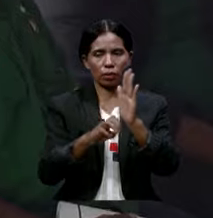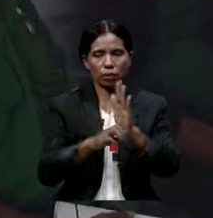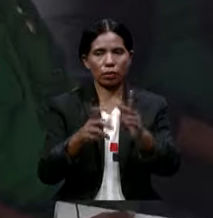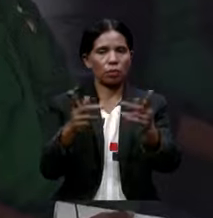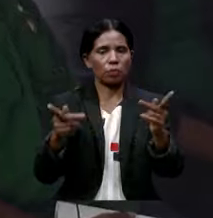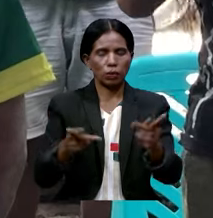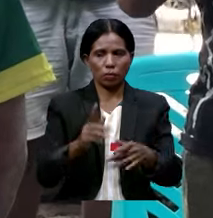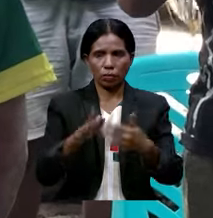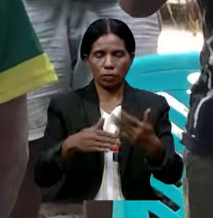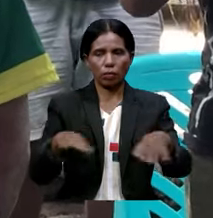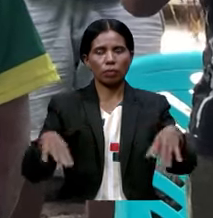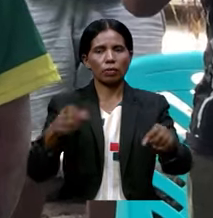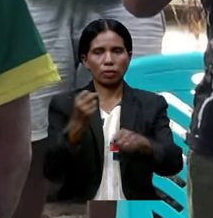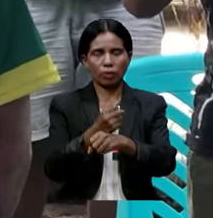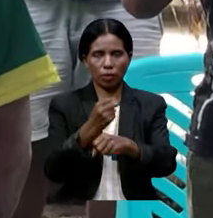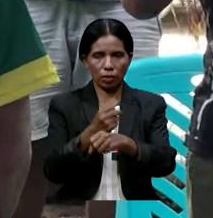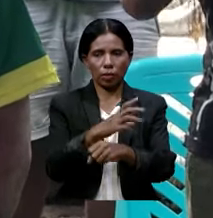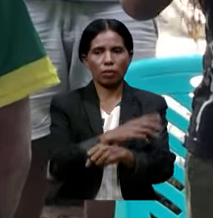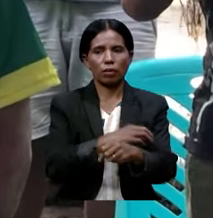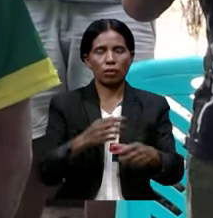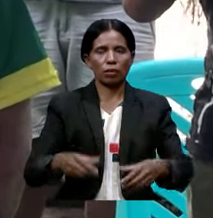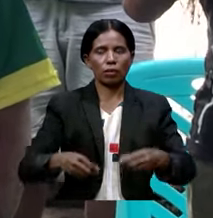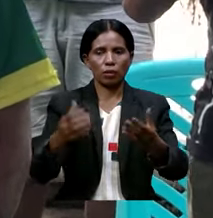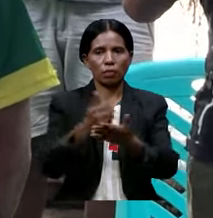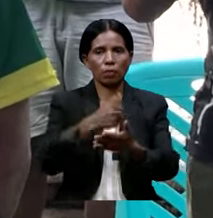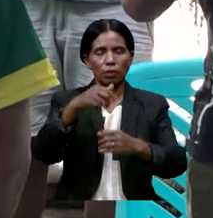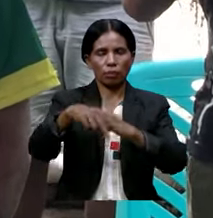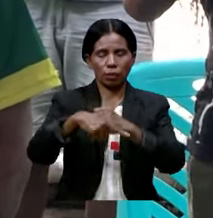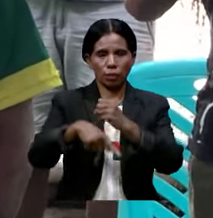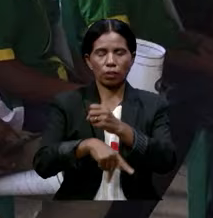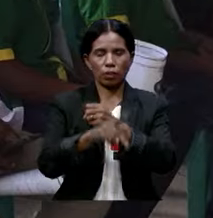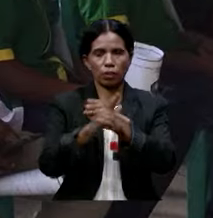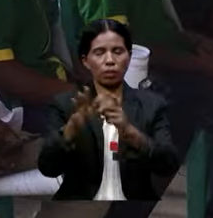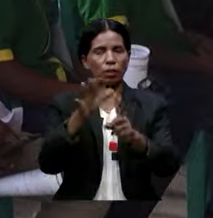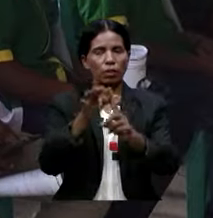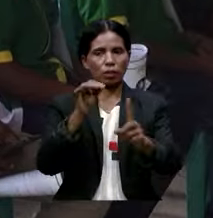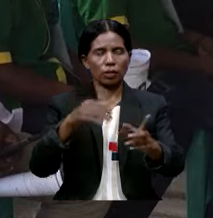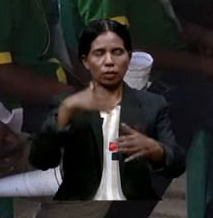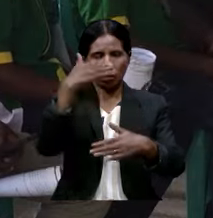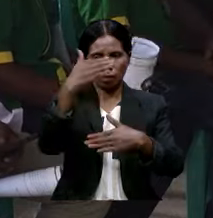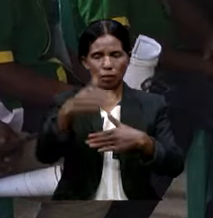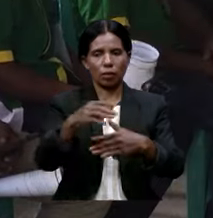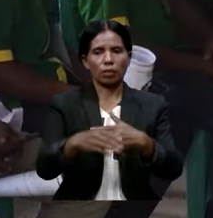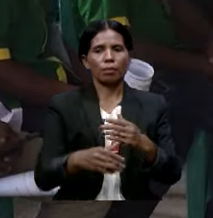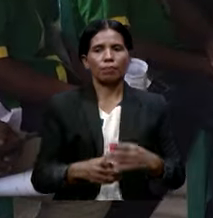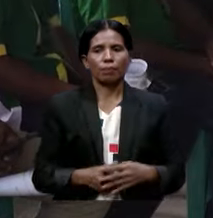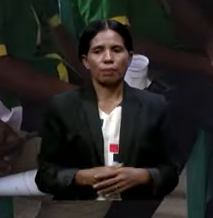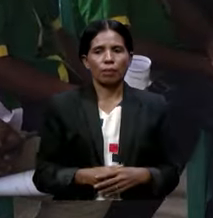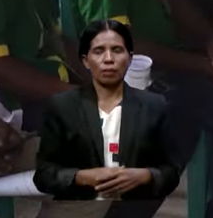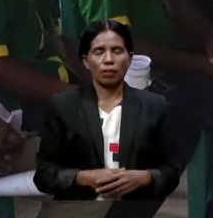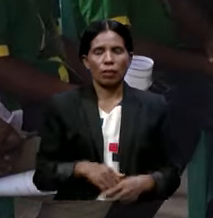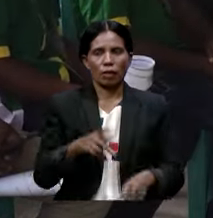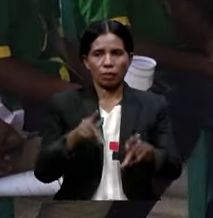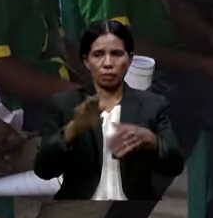Sira, ori serviço Macas Lutan, ori fo vitória para Partido Kunto e eleição nebe se acontece futuro. Ba